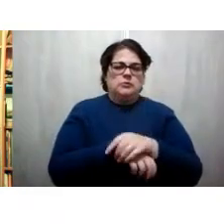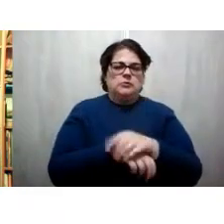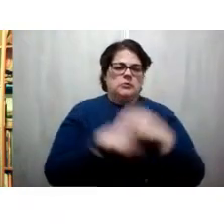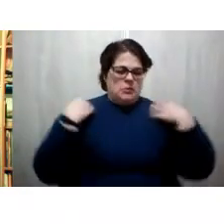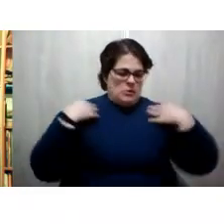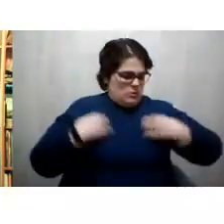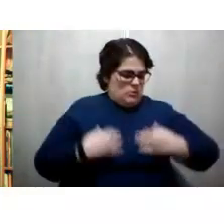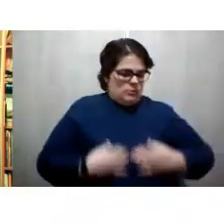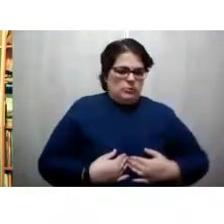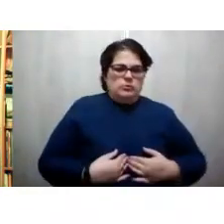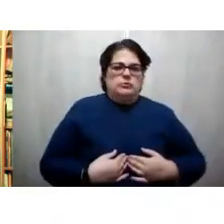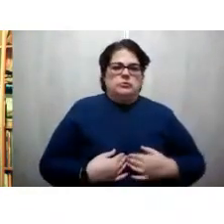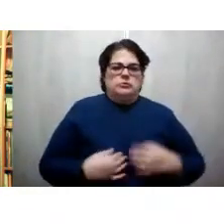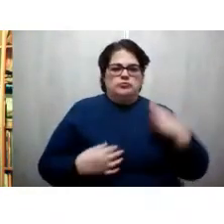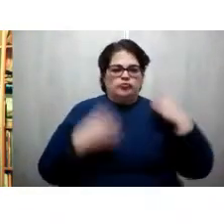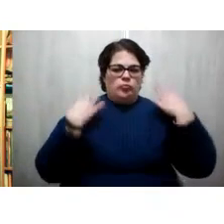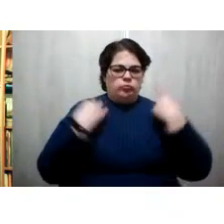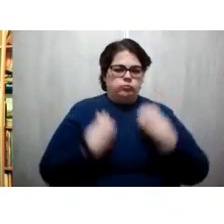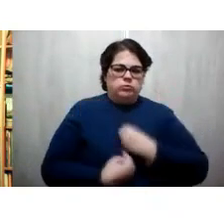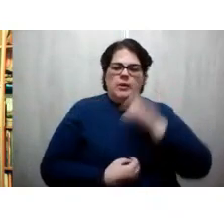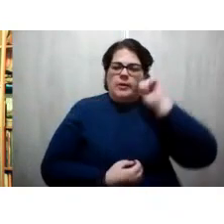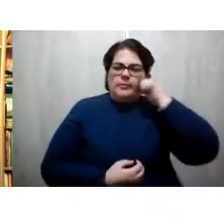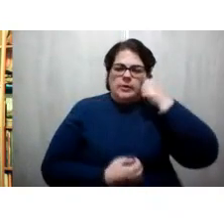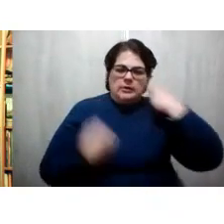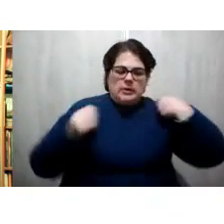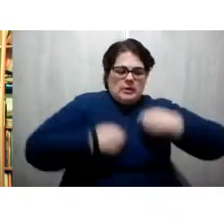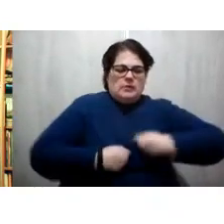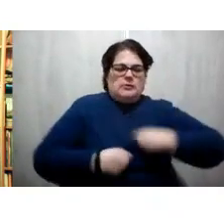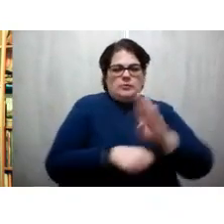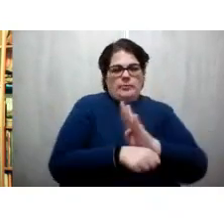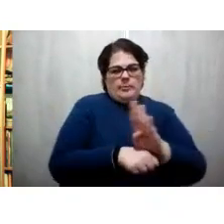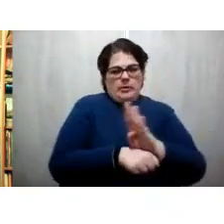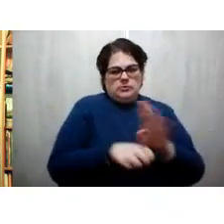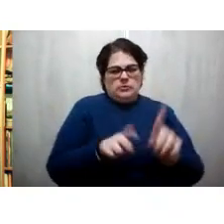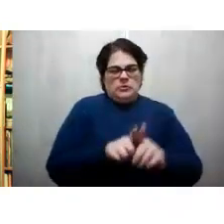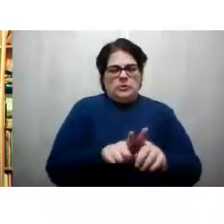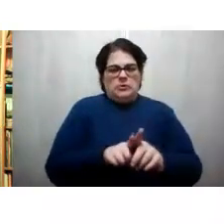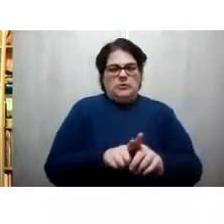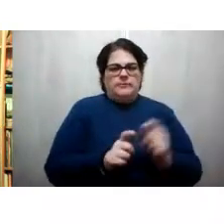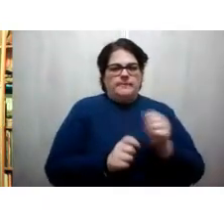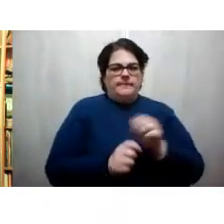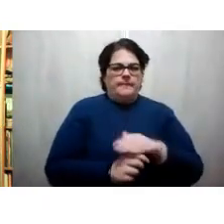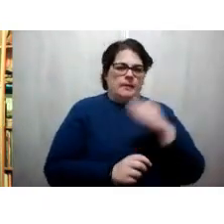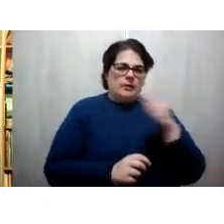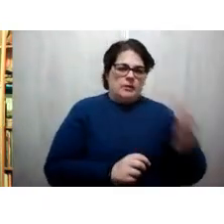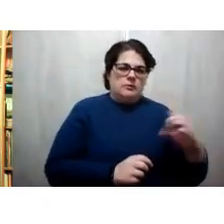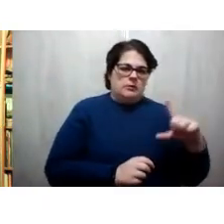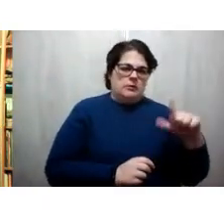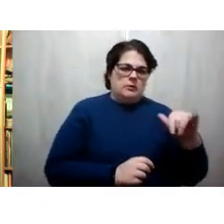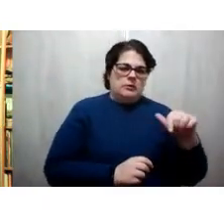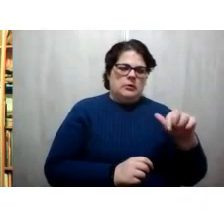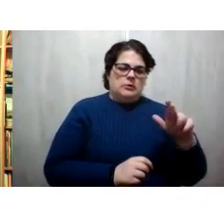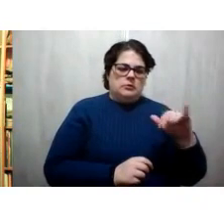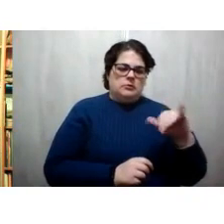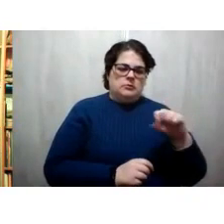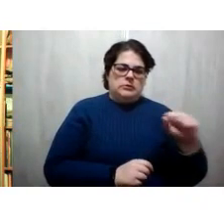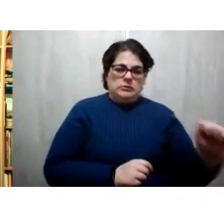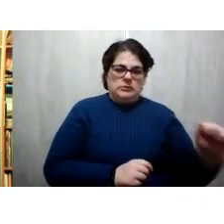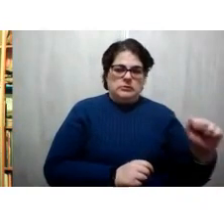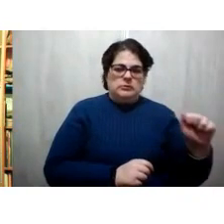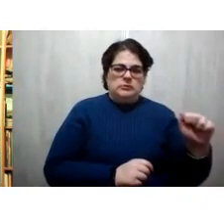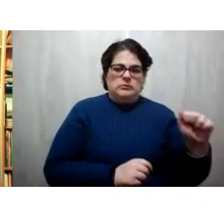blusa de gola rolê preta e um casaco bege também. Ao meu lado está a Clarissa. A Clarissa é